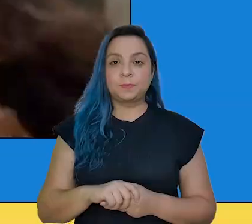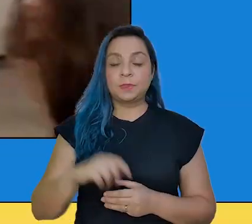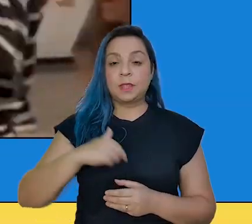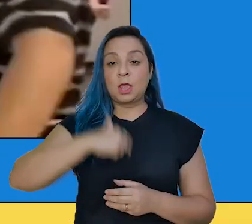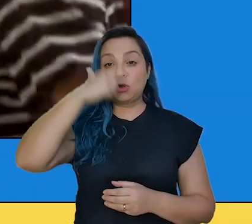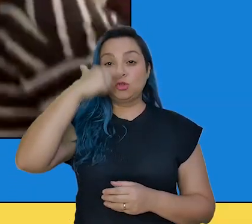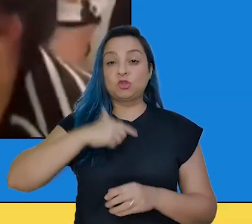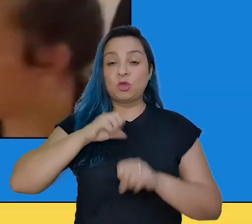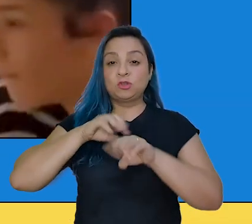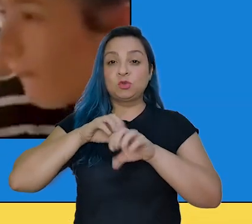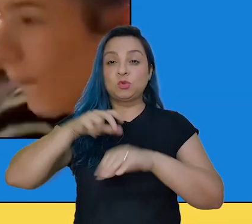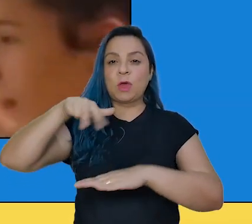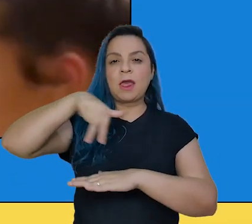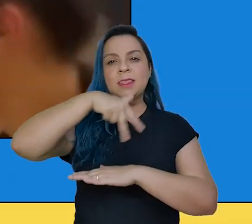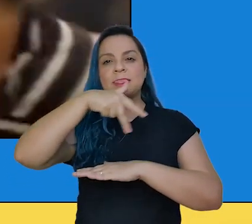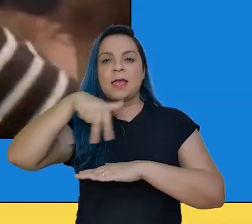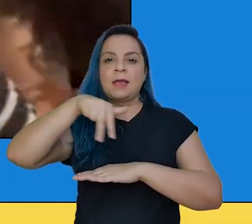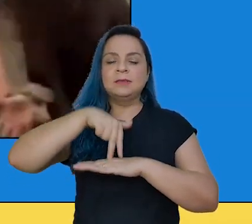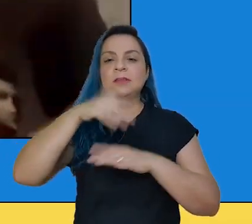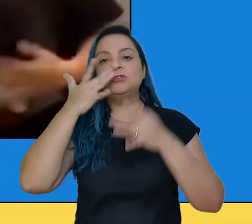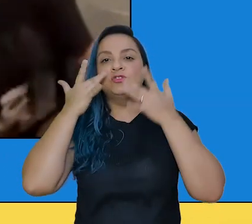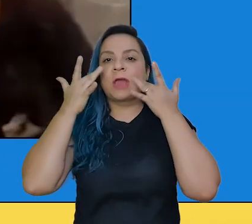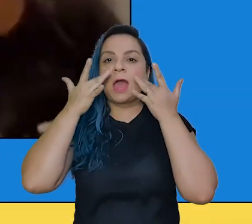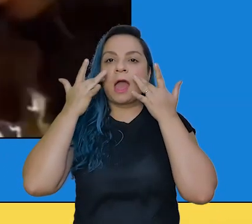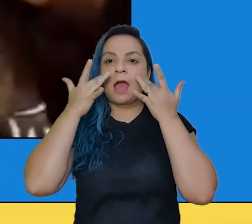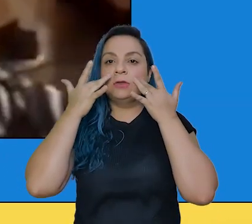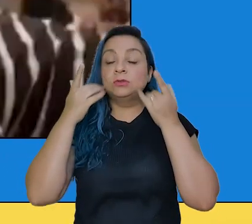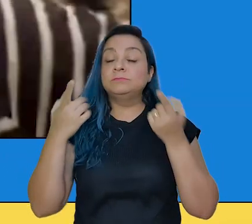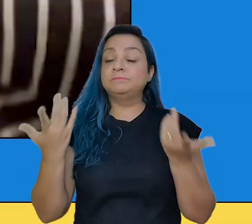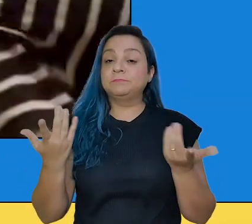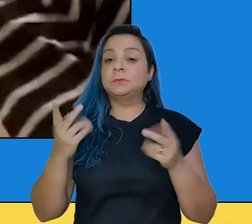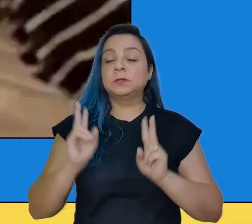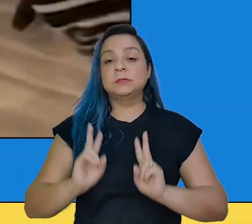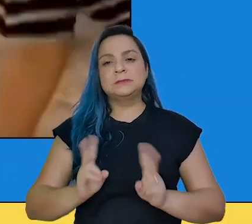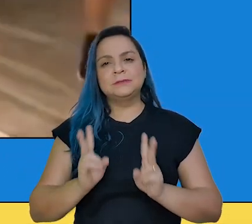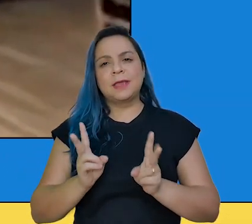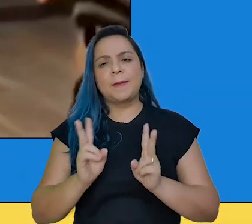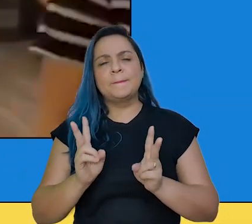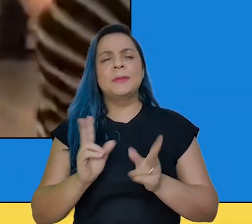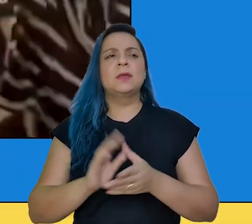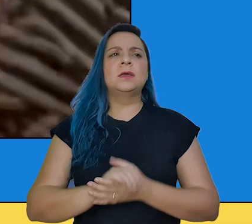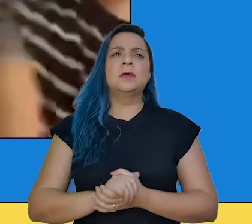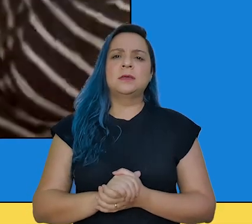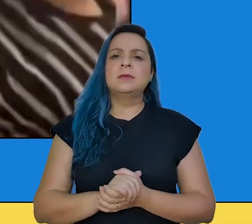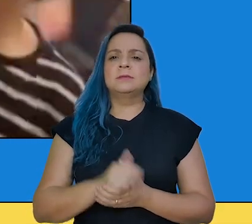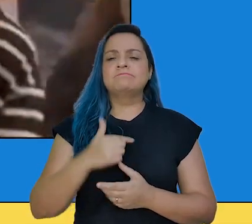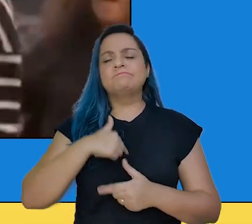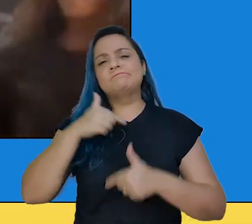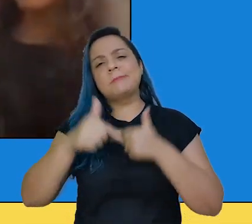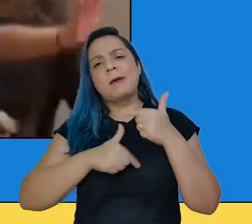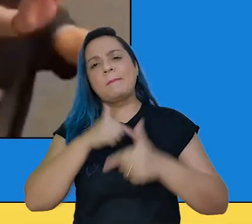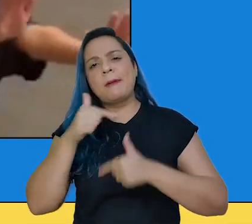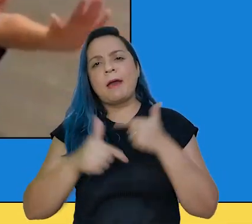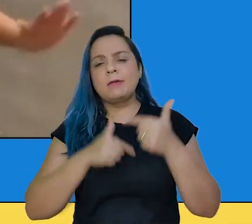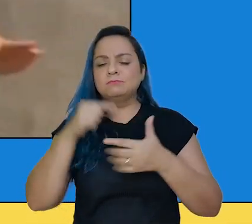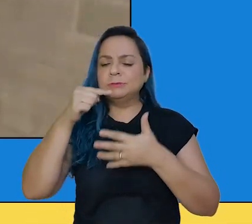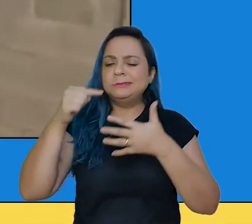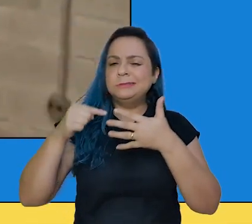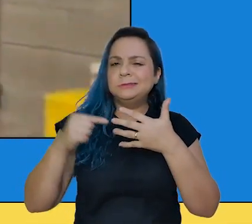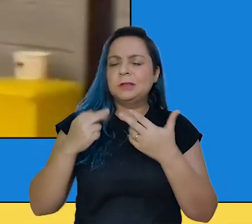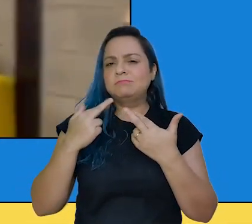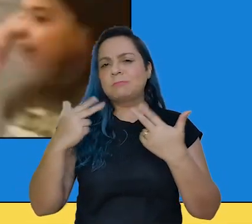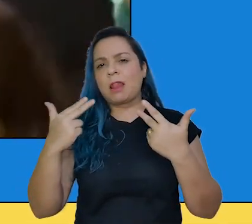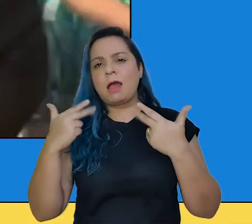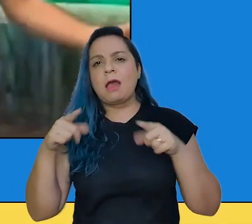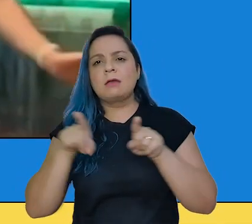Eu sou instrutora de dança, teatro. Vídeo de uma aula de dança. Sempre trabalhando essas